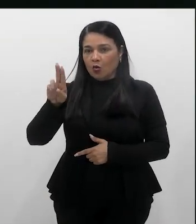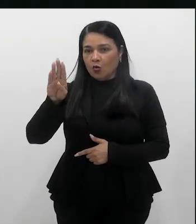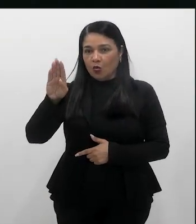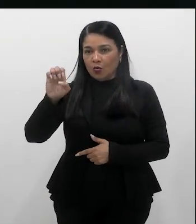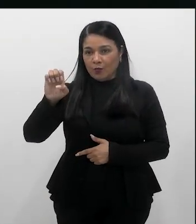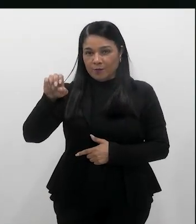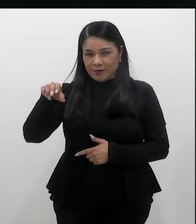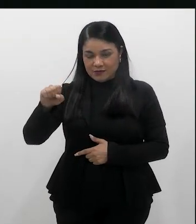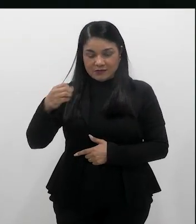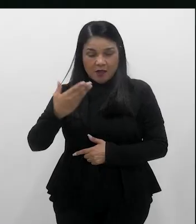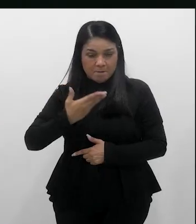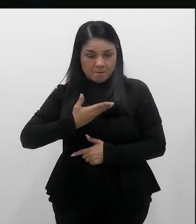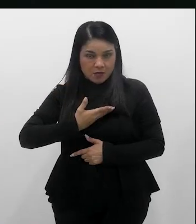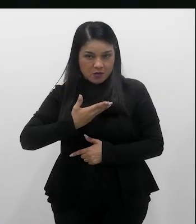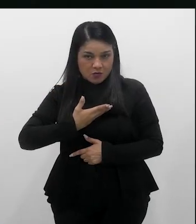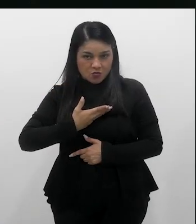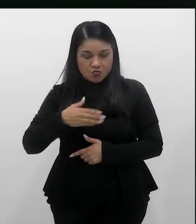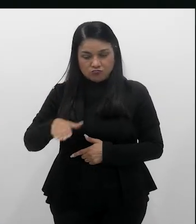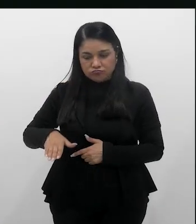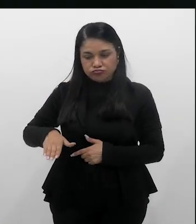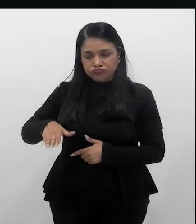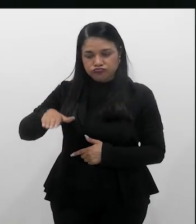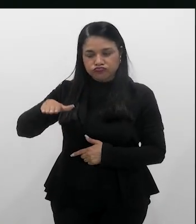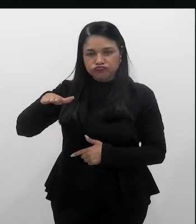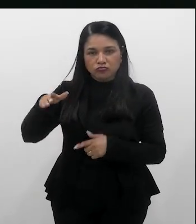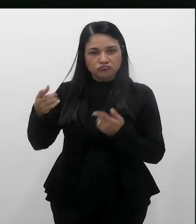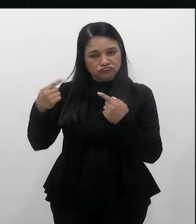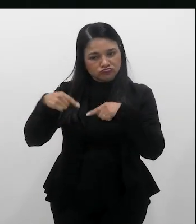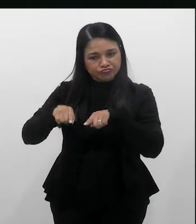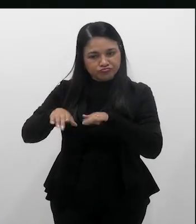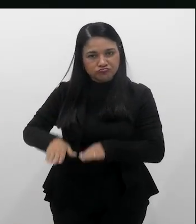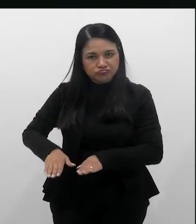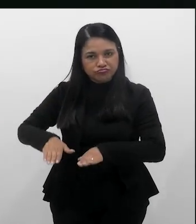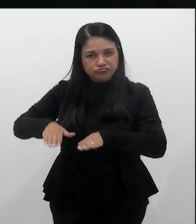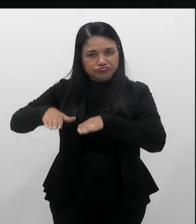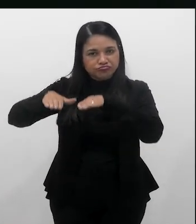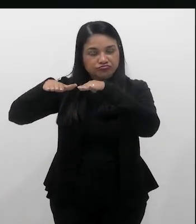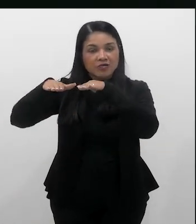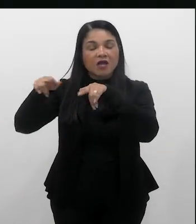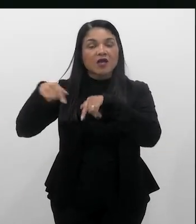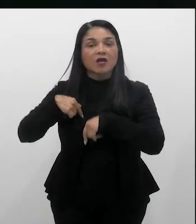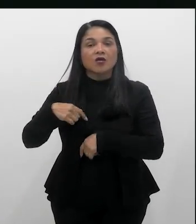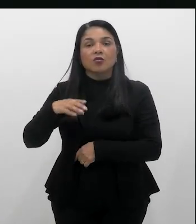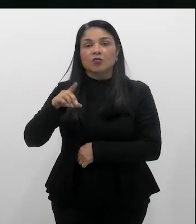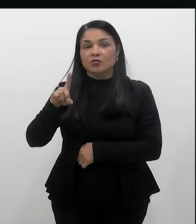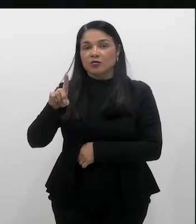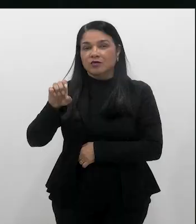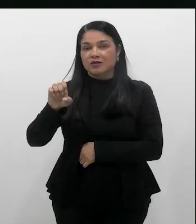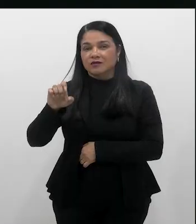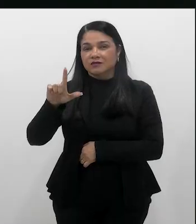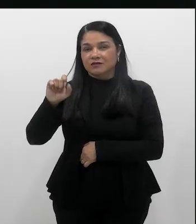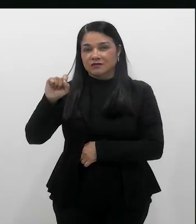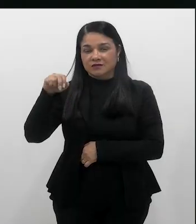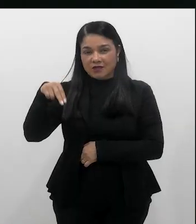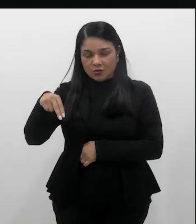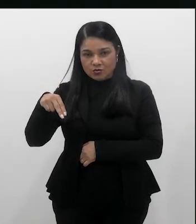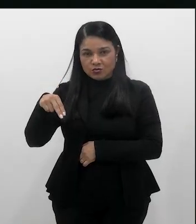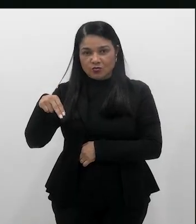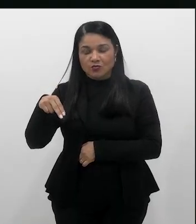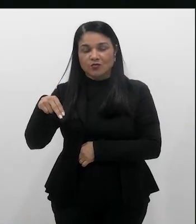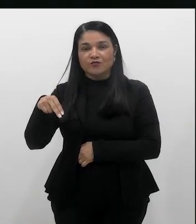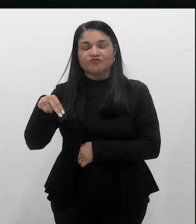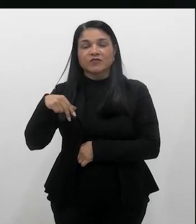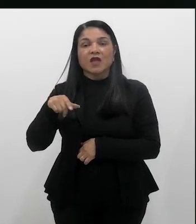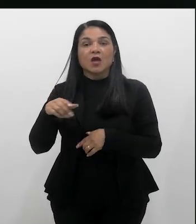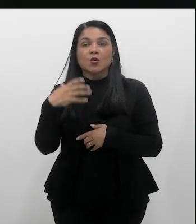Confetti, que era amigo dele, desde lá da infância, sempre falava que o Delcio Carvalho era